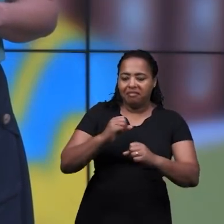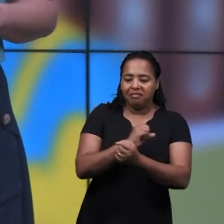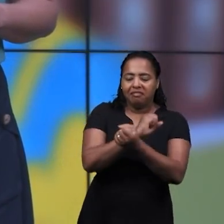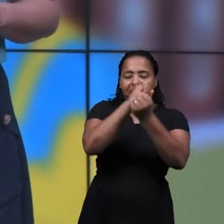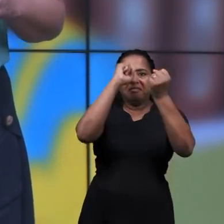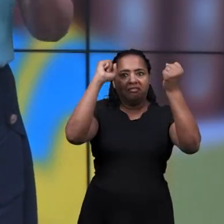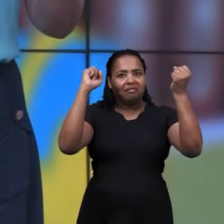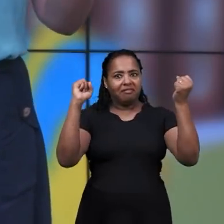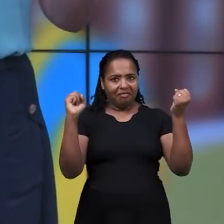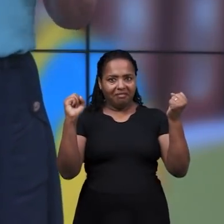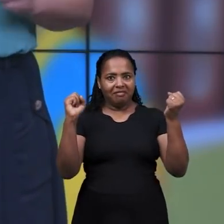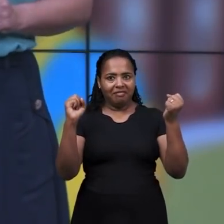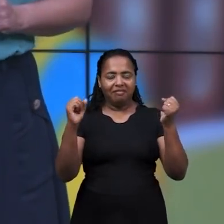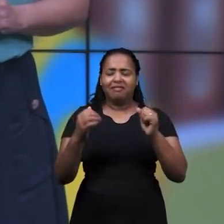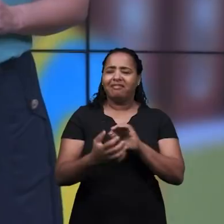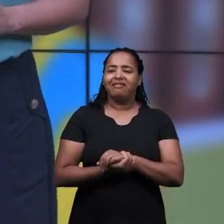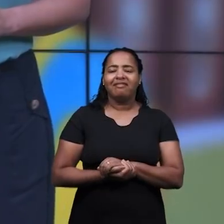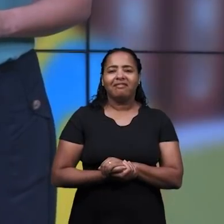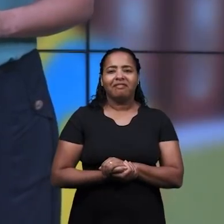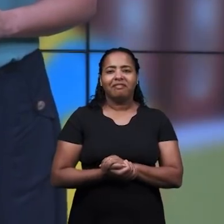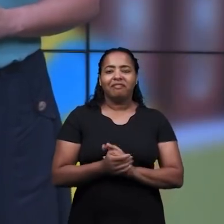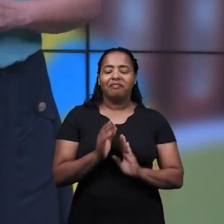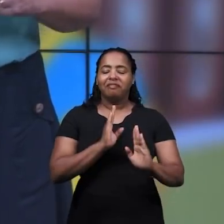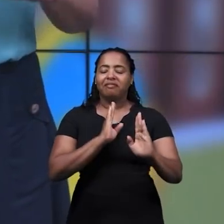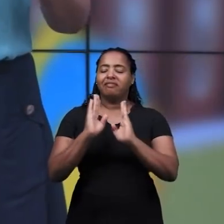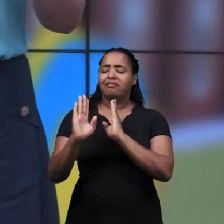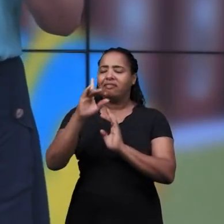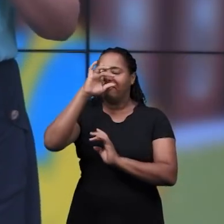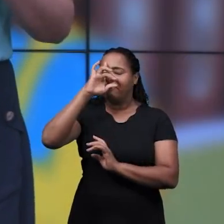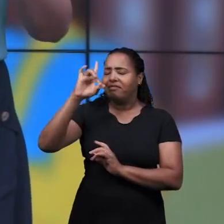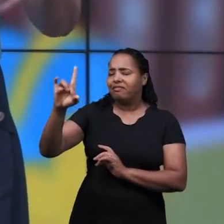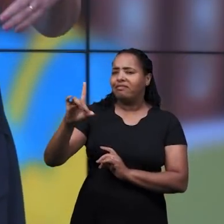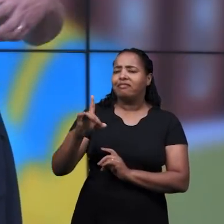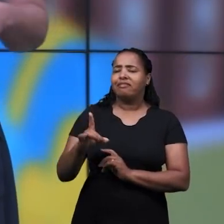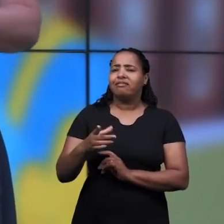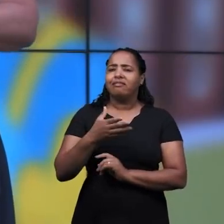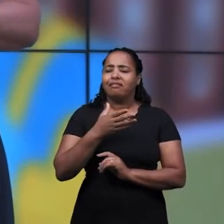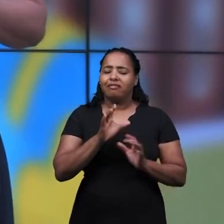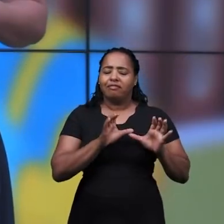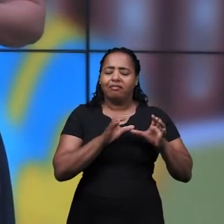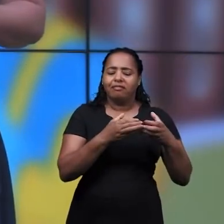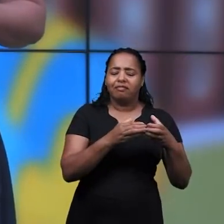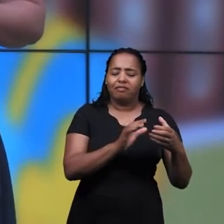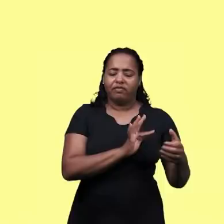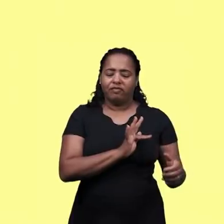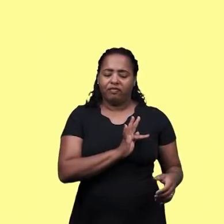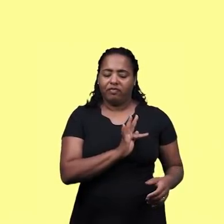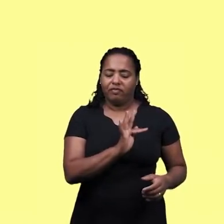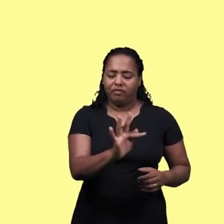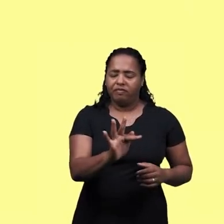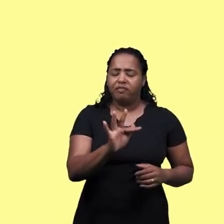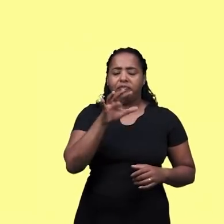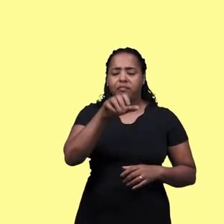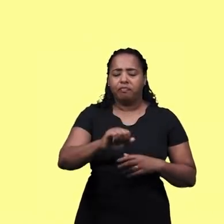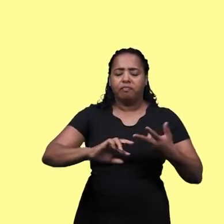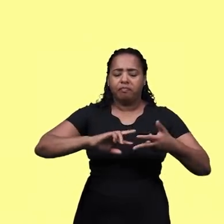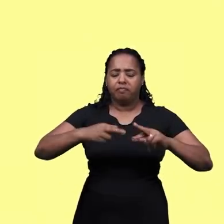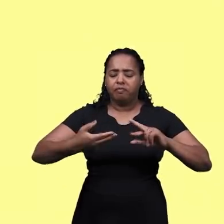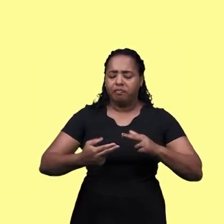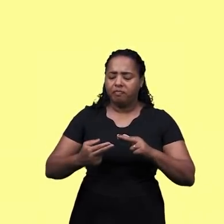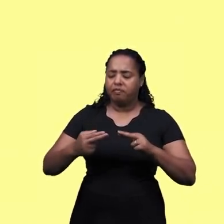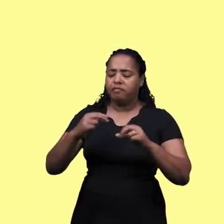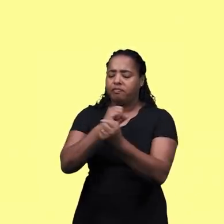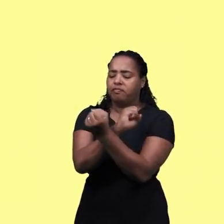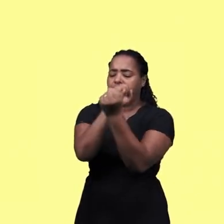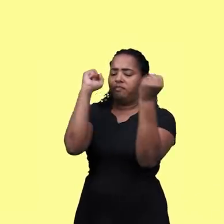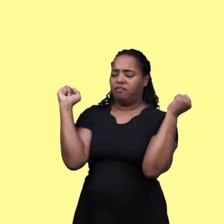Sansão. E um determinado dia, os filisteus amarraram Sansão com cordas e os